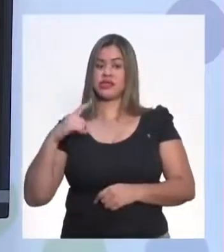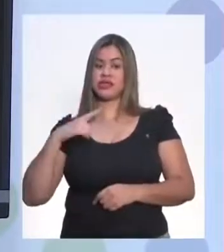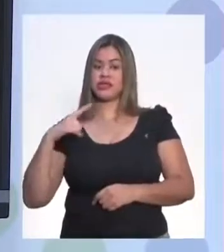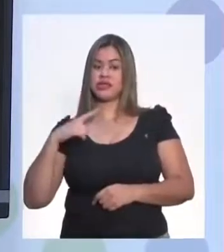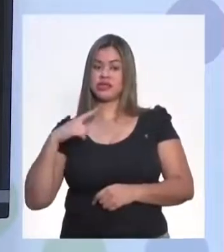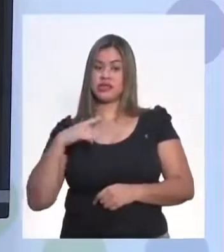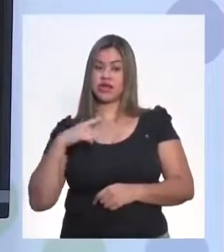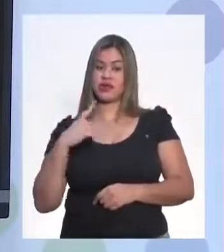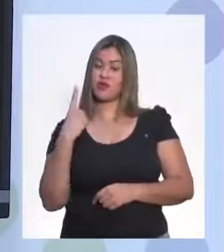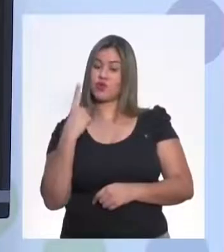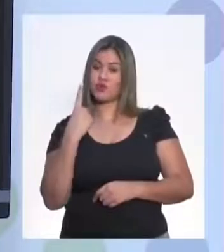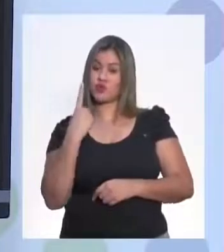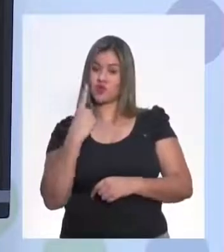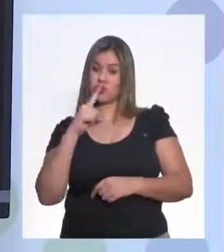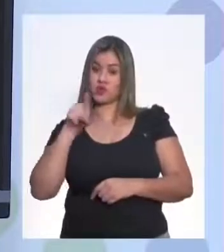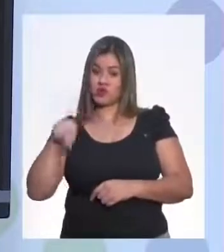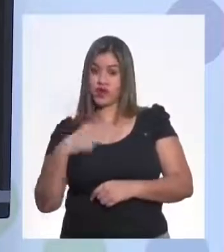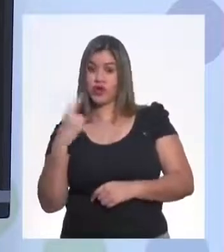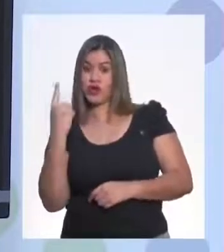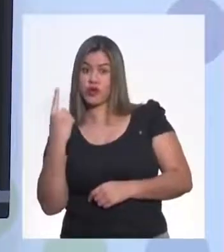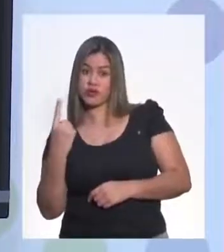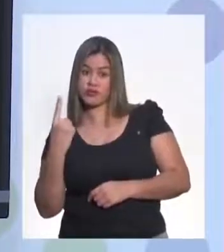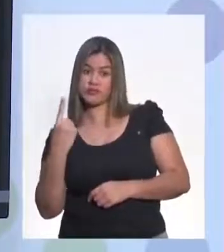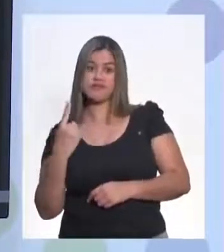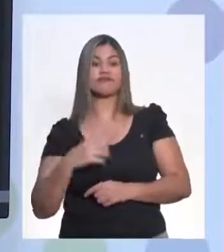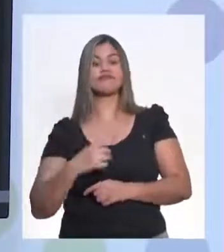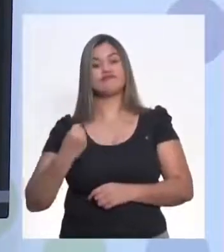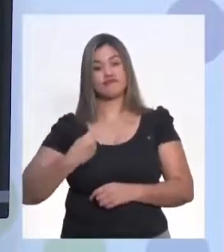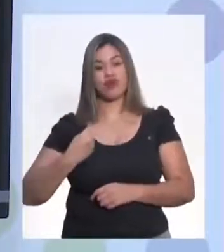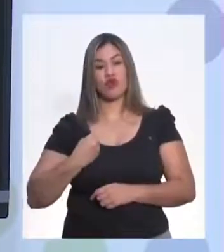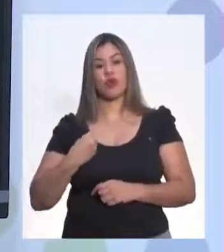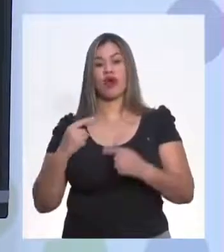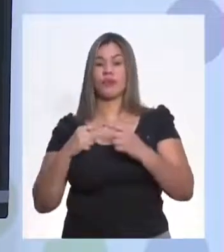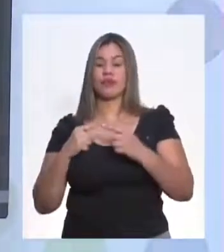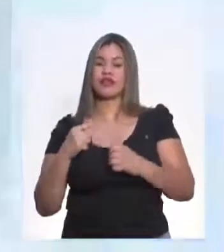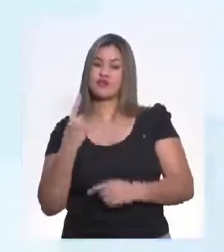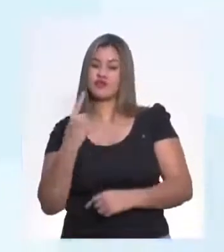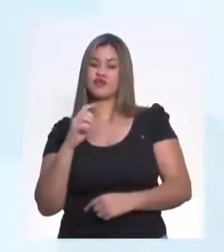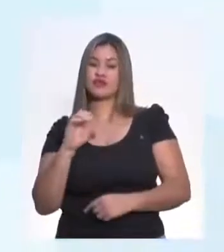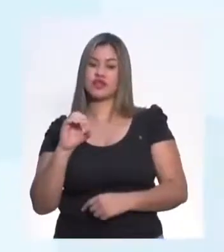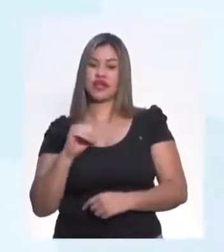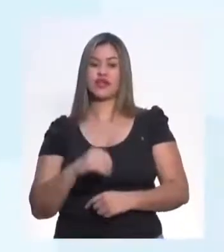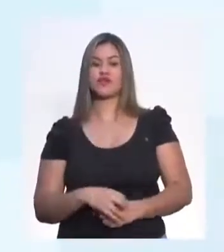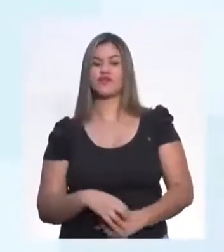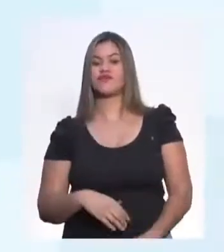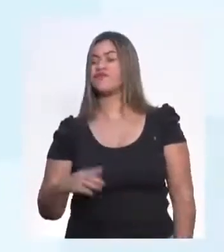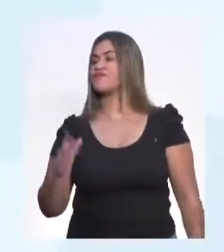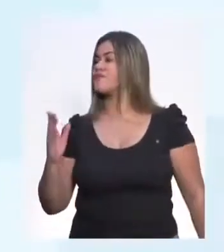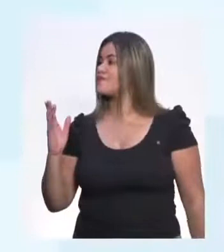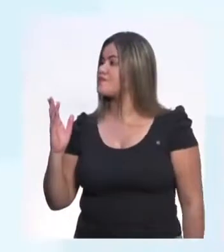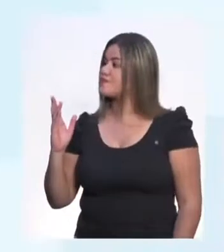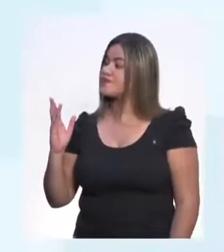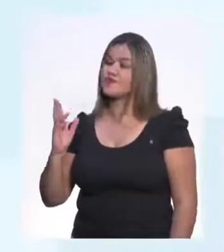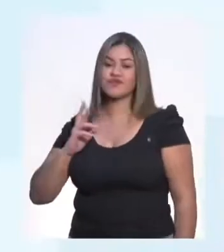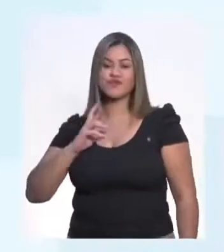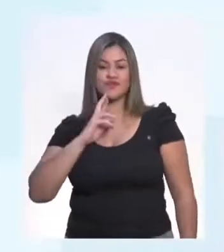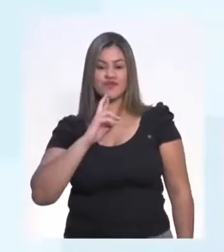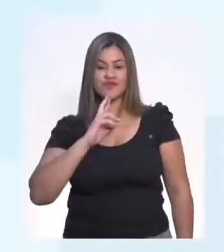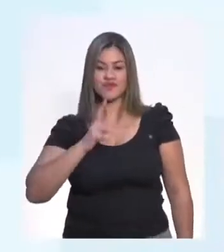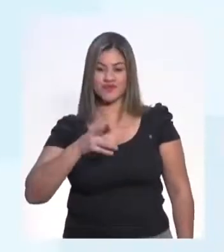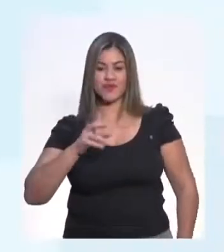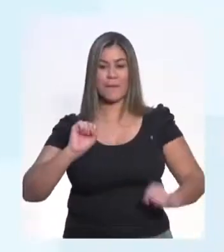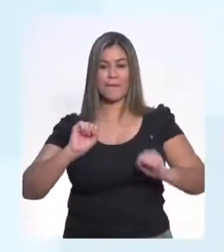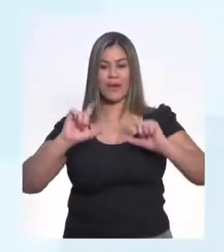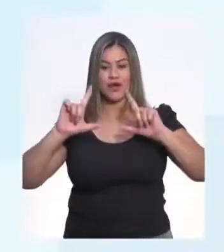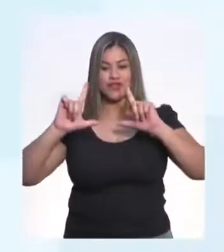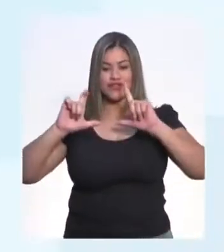no denominador eu tenho 10, 1 zero. Por favor, coloque a resolução do exemplo 3 para eles. Quem quer tirar